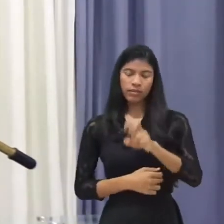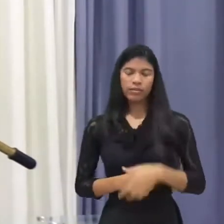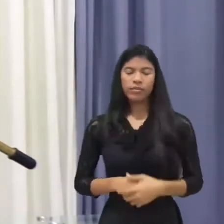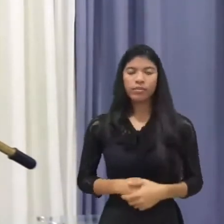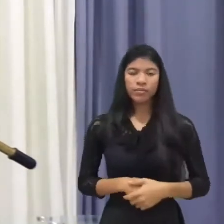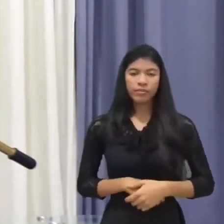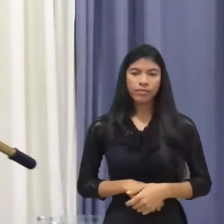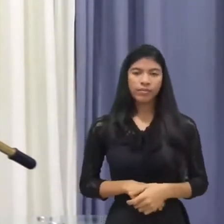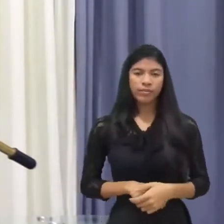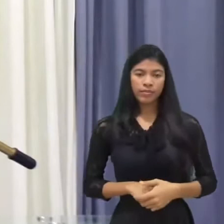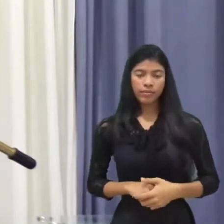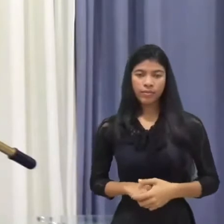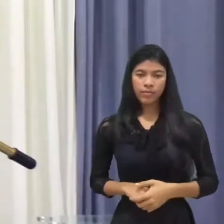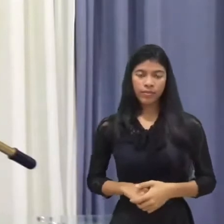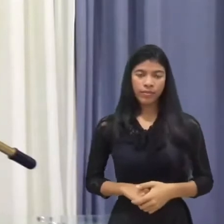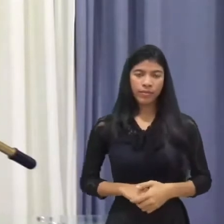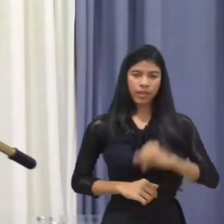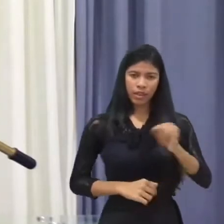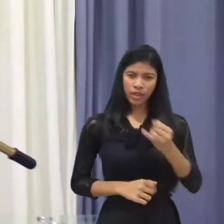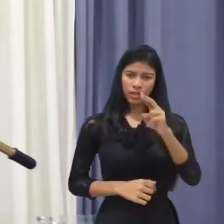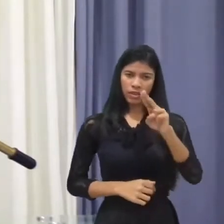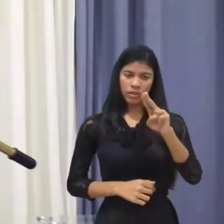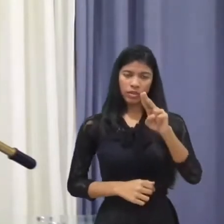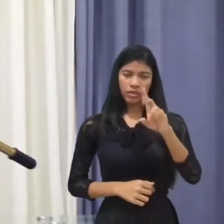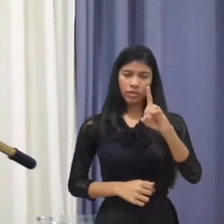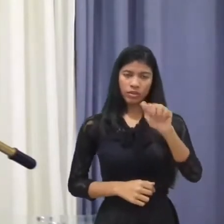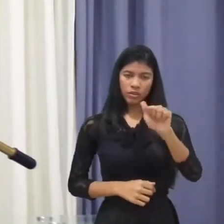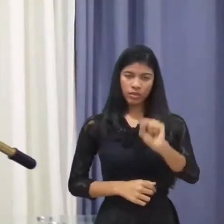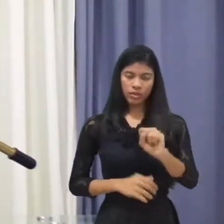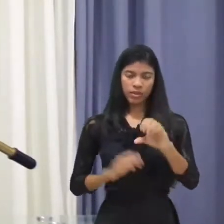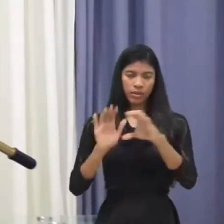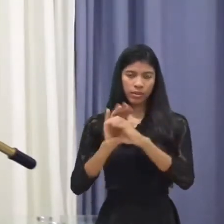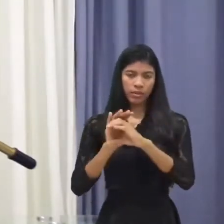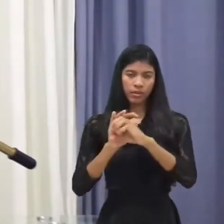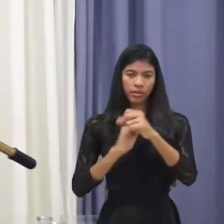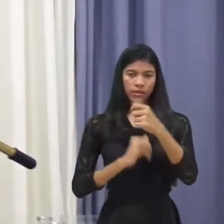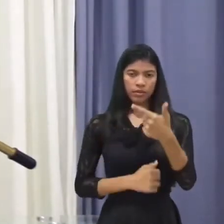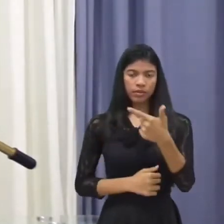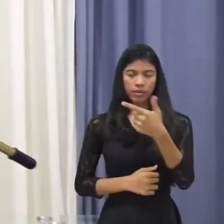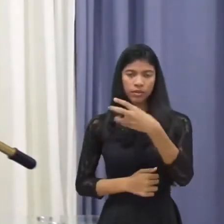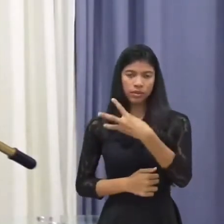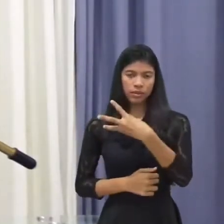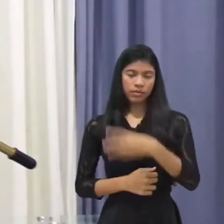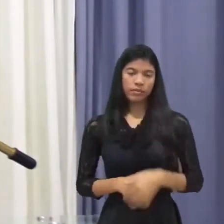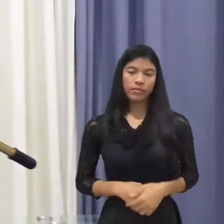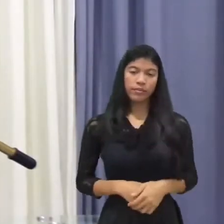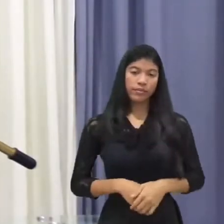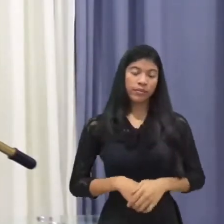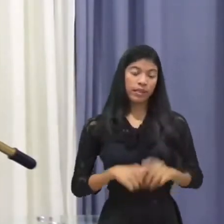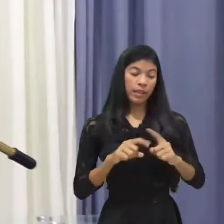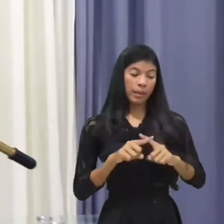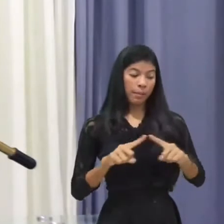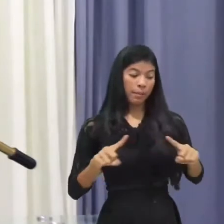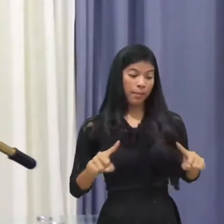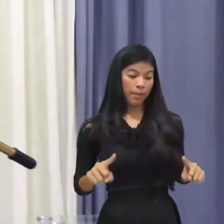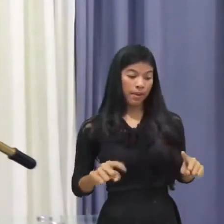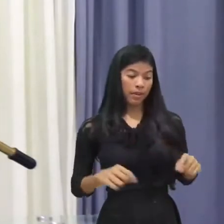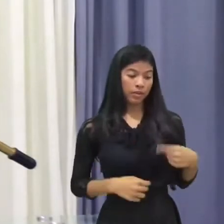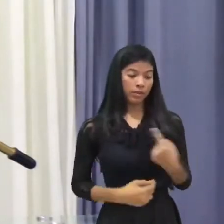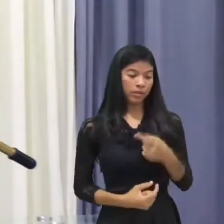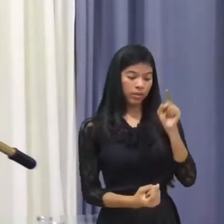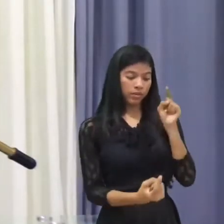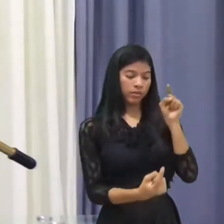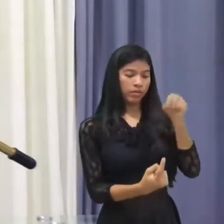Atos 23 e 10, Judas 23. No entanto, para nossos propósitos, um terceiro